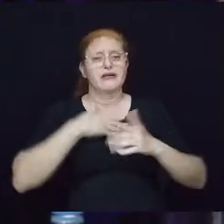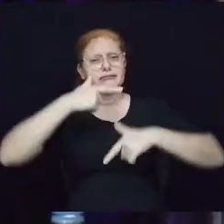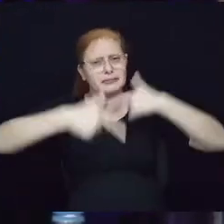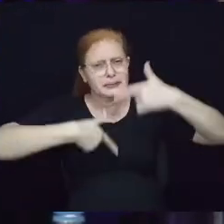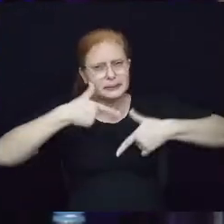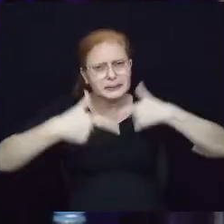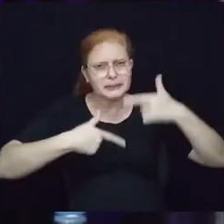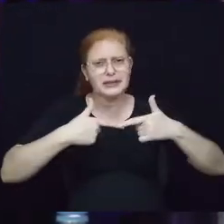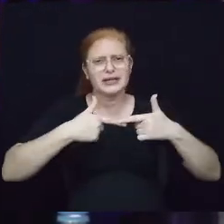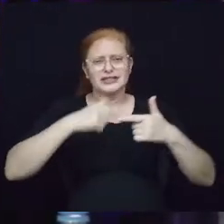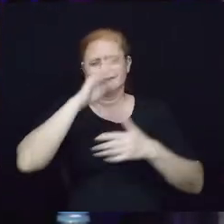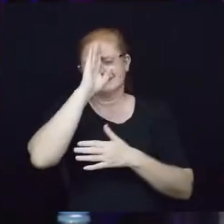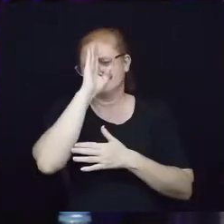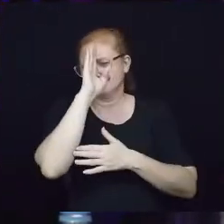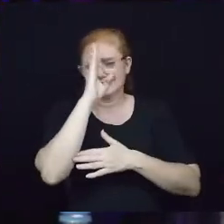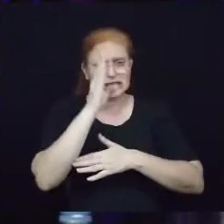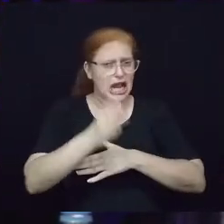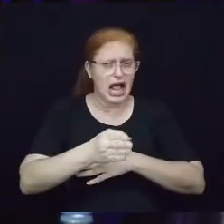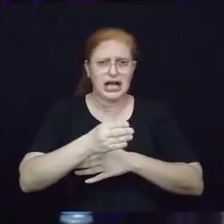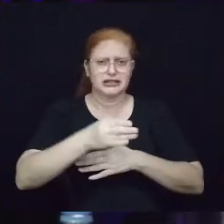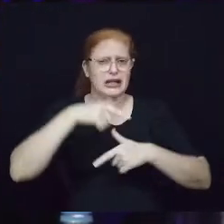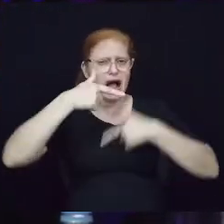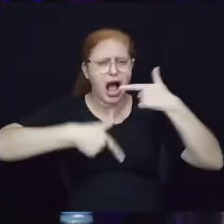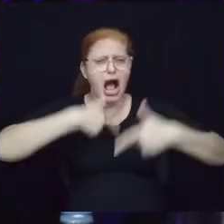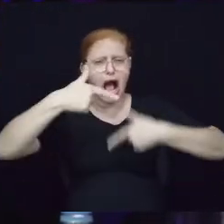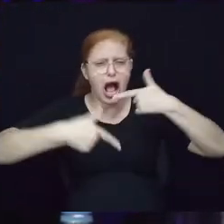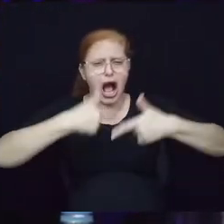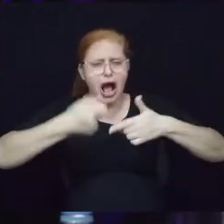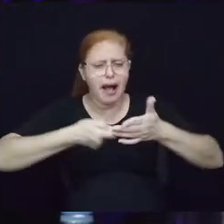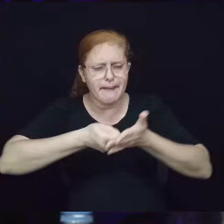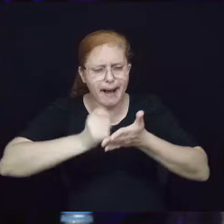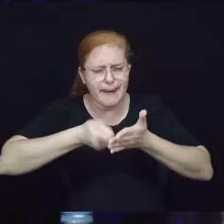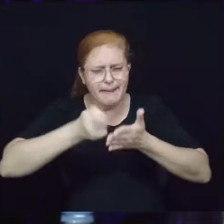era full-time escultura em madeira.